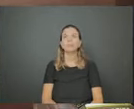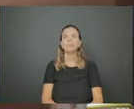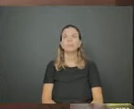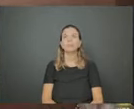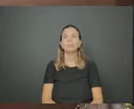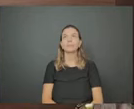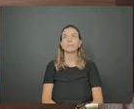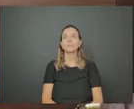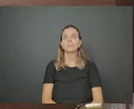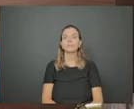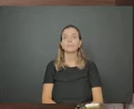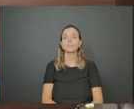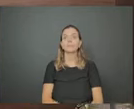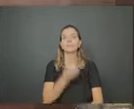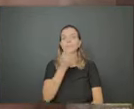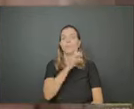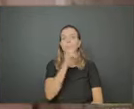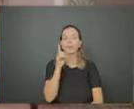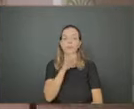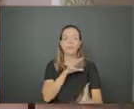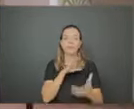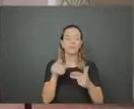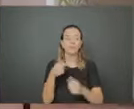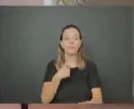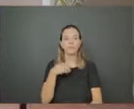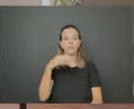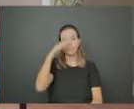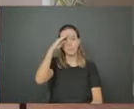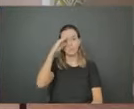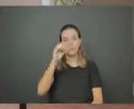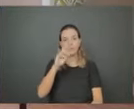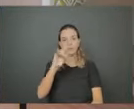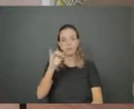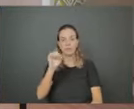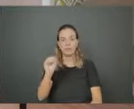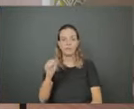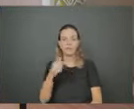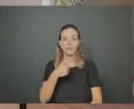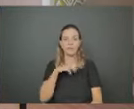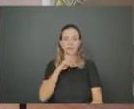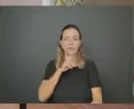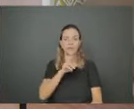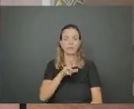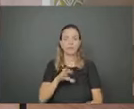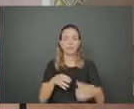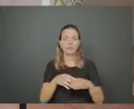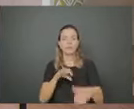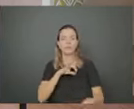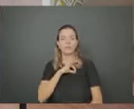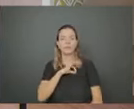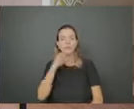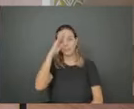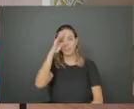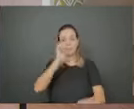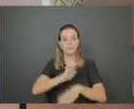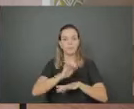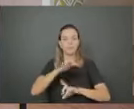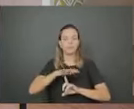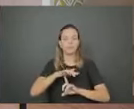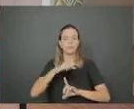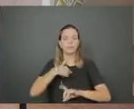Bom dia a todos. Sou o Coronel Price. Estou respondendo pelo subcomando-geral da Polícia Militar do Estado do Paraná. Sou o chefe de